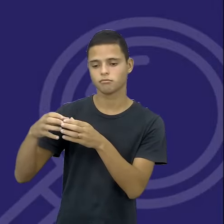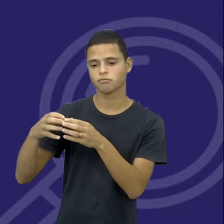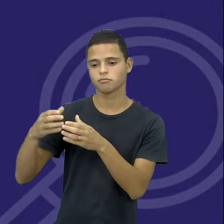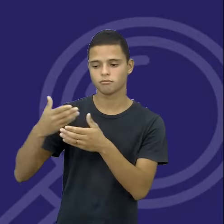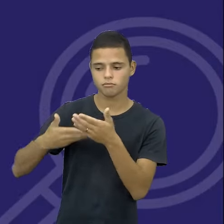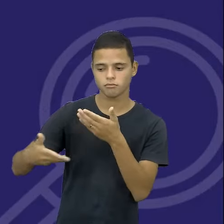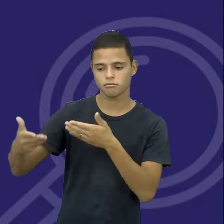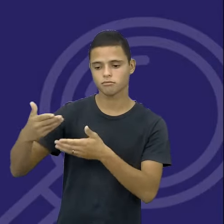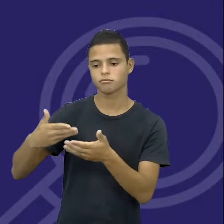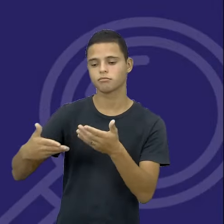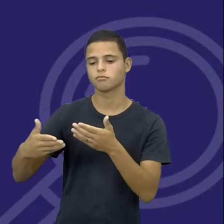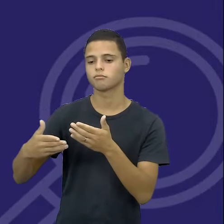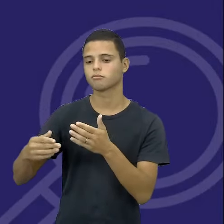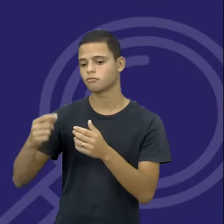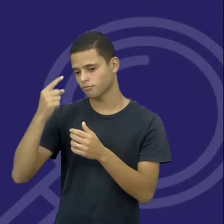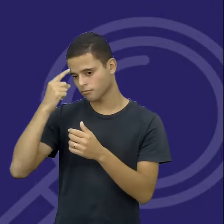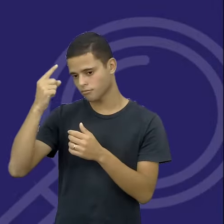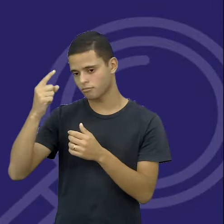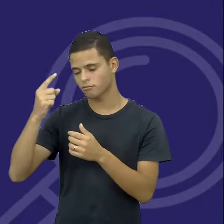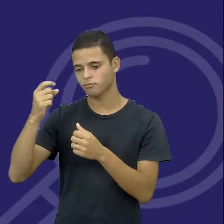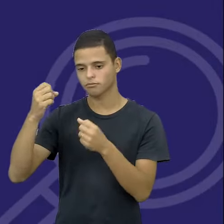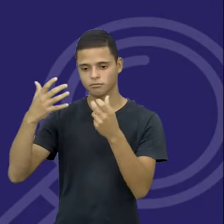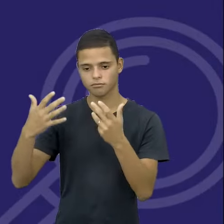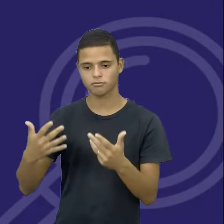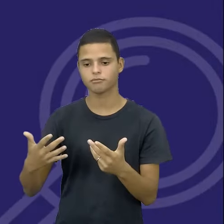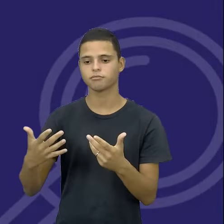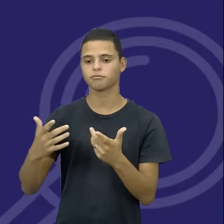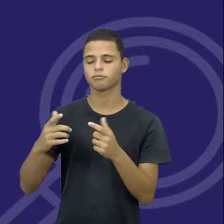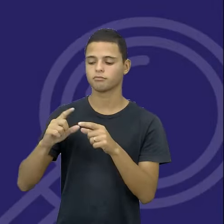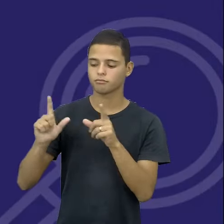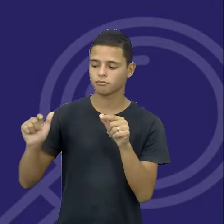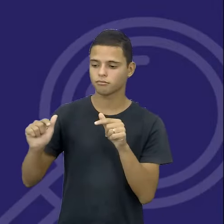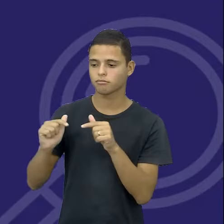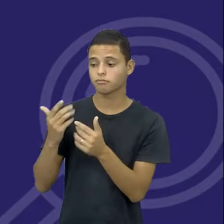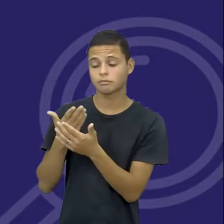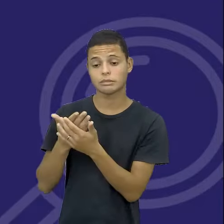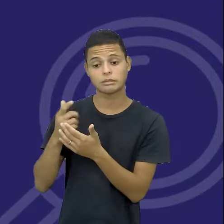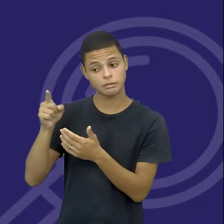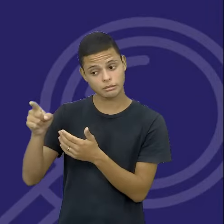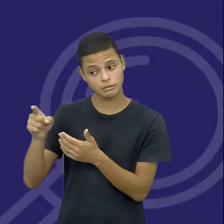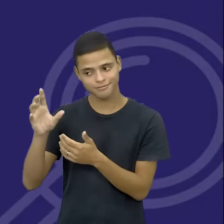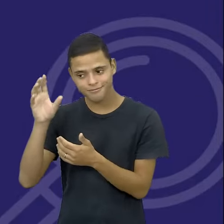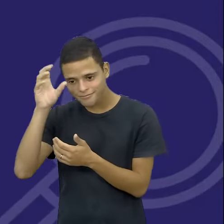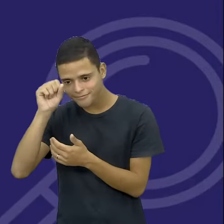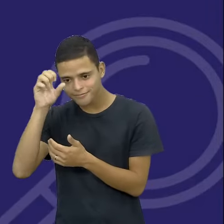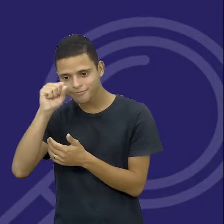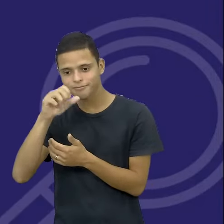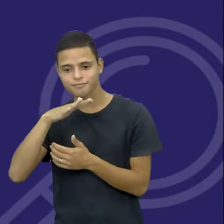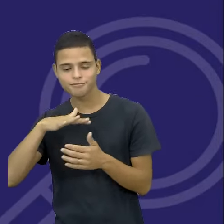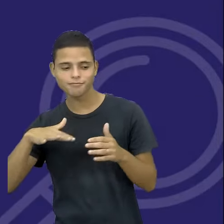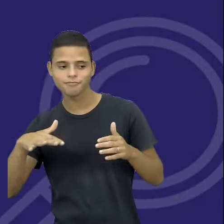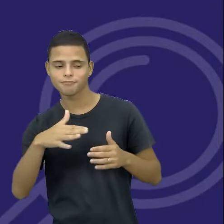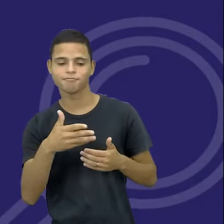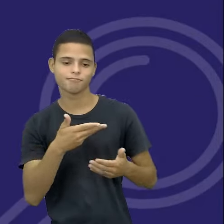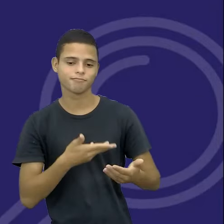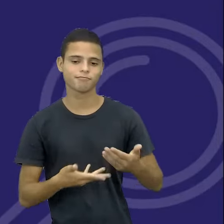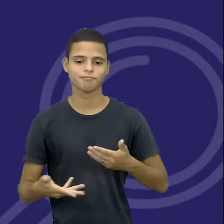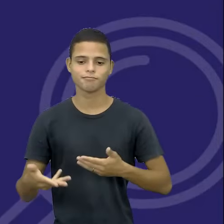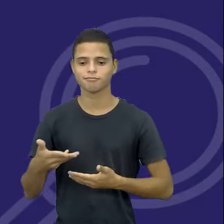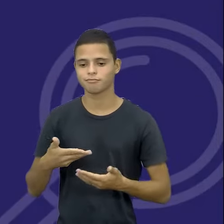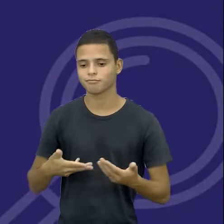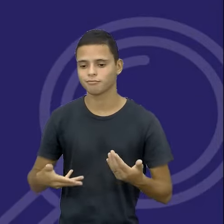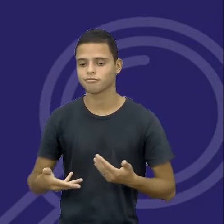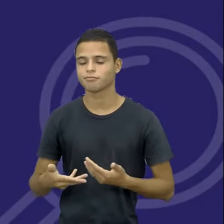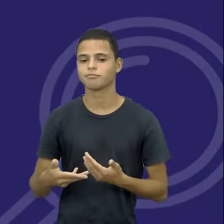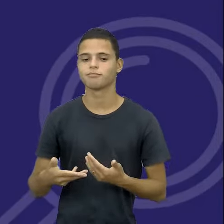que eu costumava dizer em sala de aula, é que quando um aprende, né? Todos aprendem, todos colaboram para a aprendizagem ali na